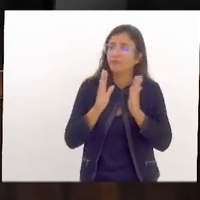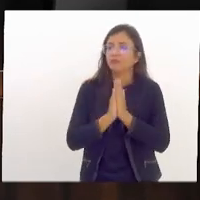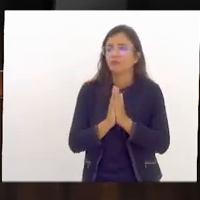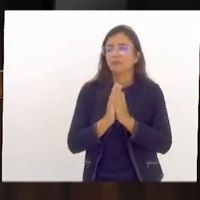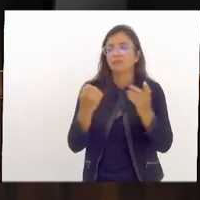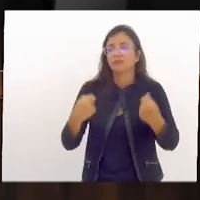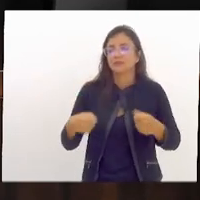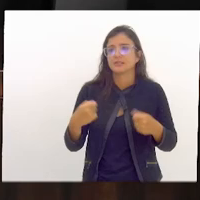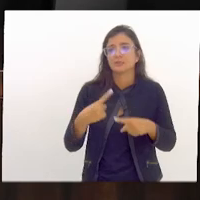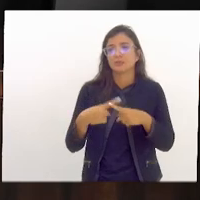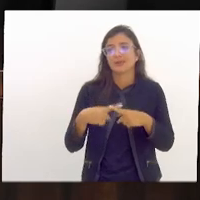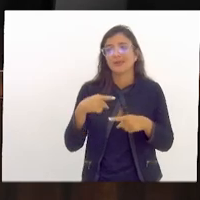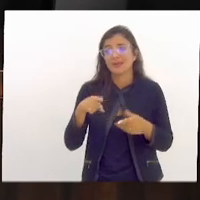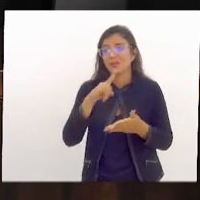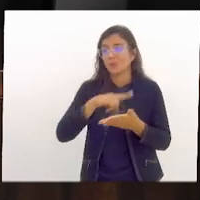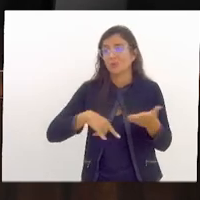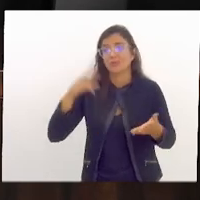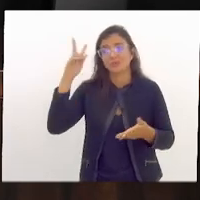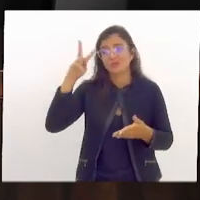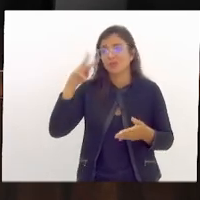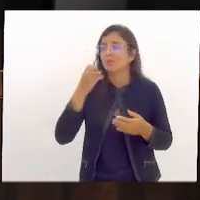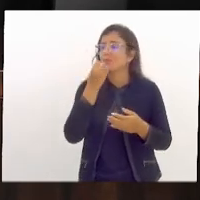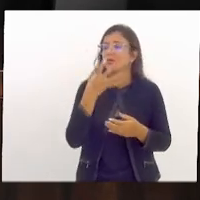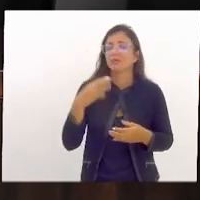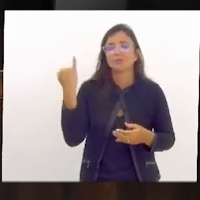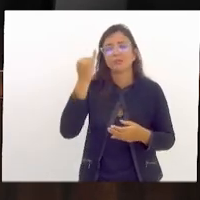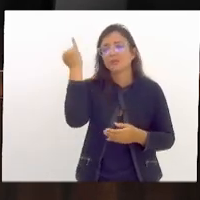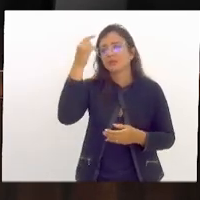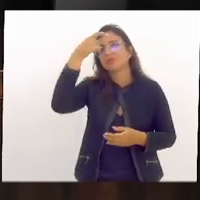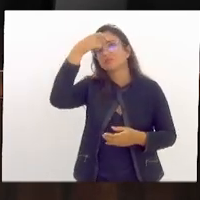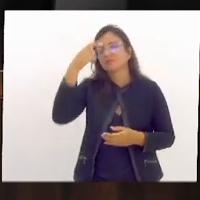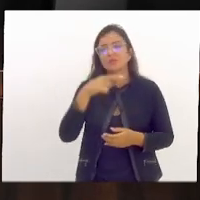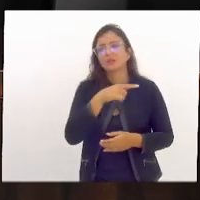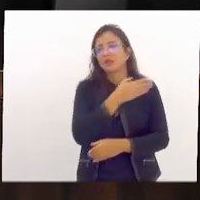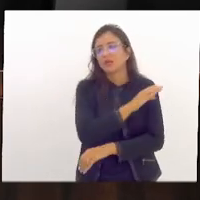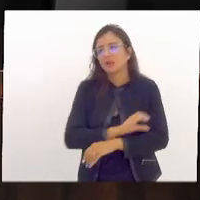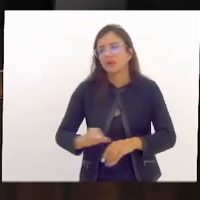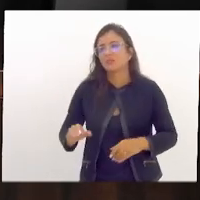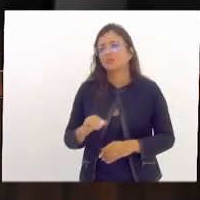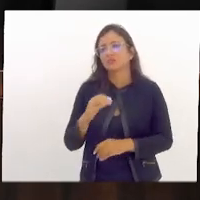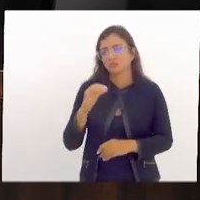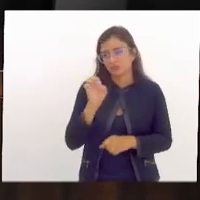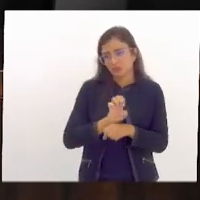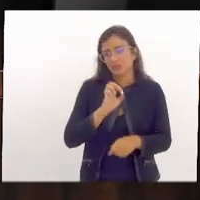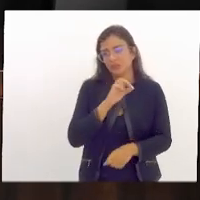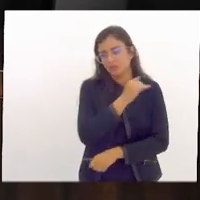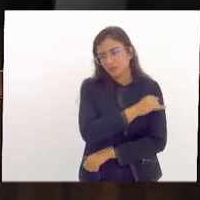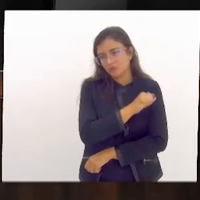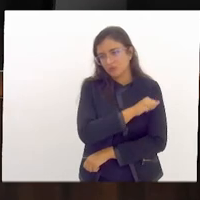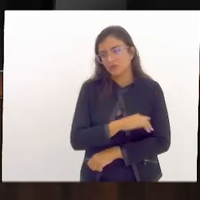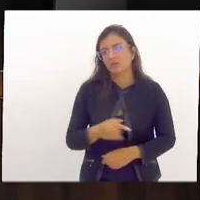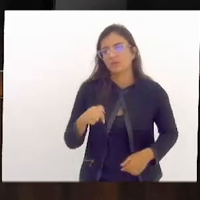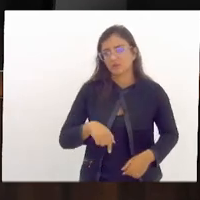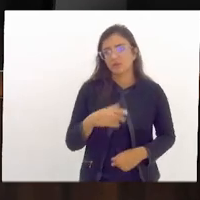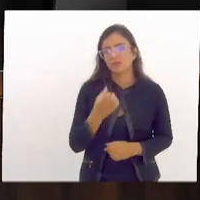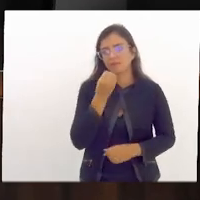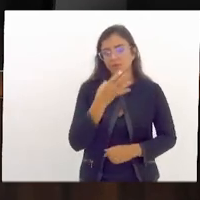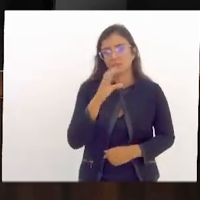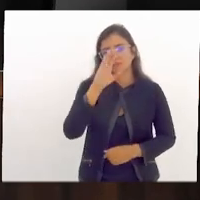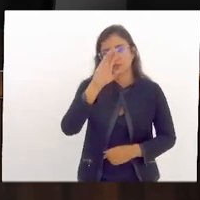históricos importantíssimos para a memória de Campos, para a memória do Estado do Rio de Janeiro, de modo geral. Então, a